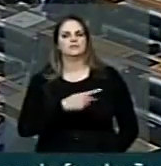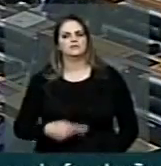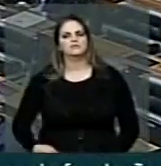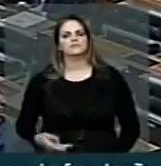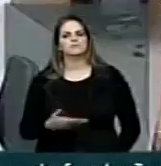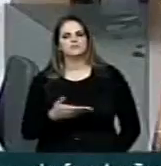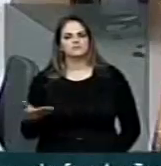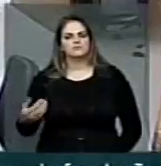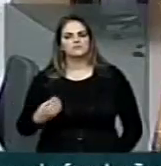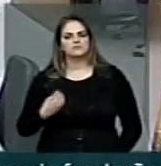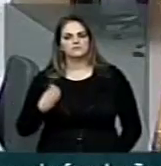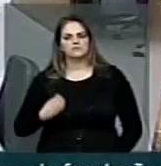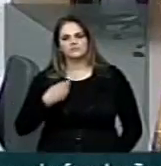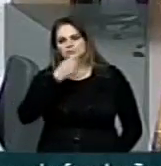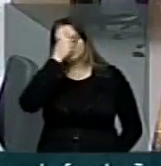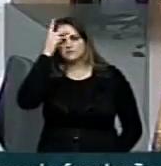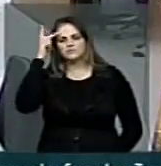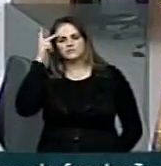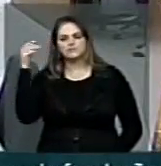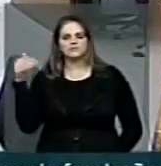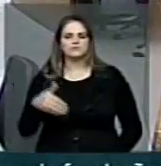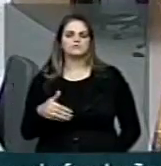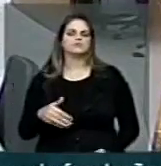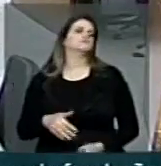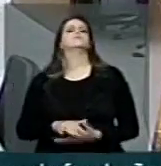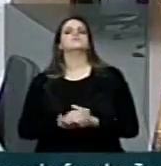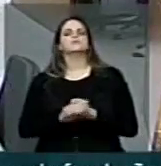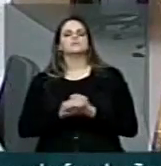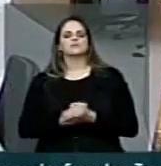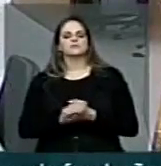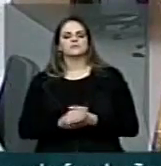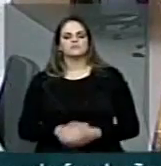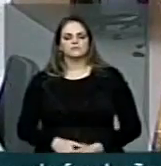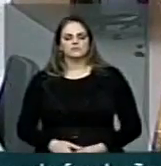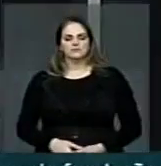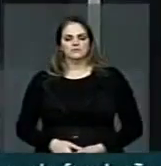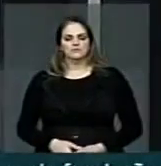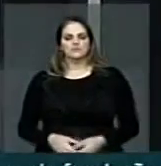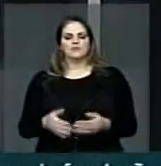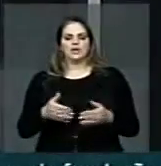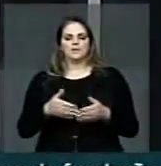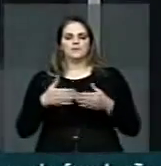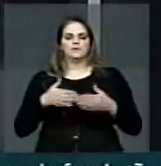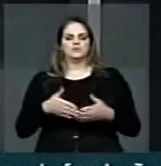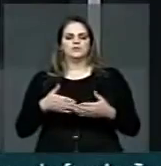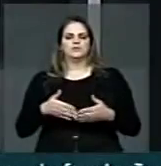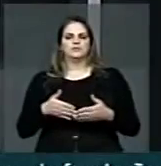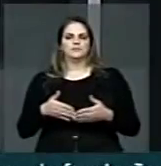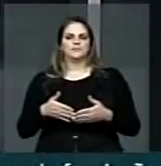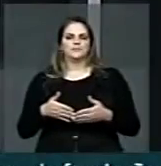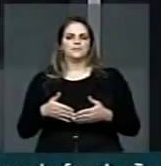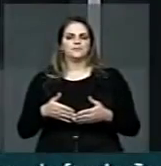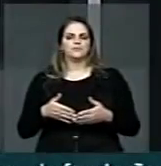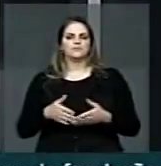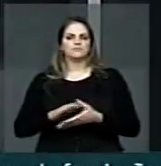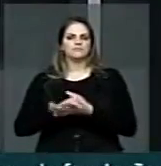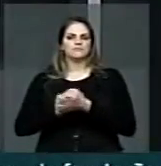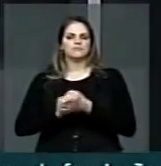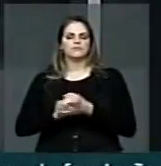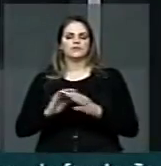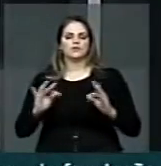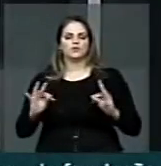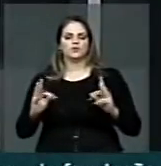senhores convidados, magistrados aqui presentes, nossa mesa, gostaria de pedir licença a todos vocês para saudar